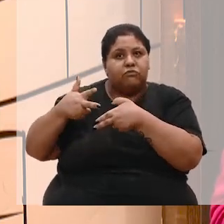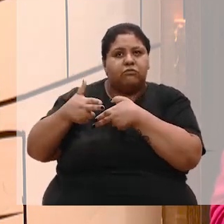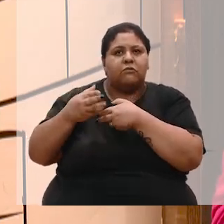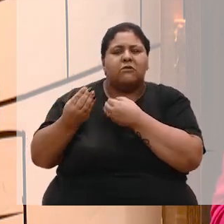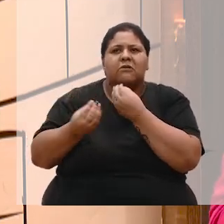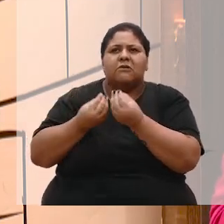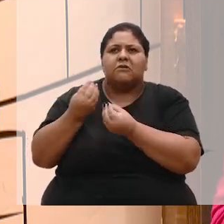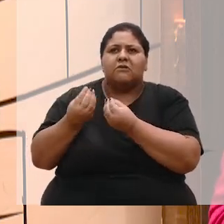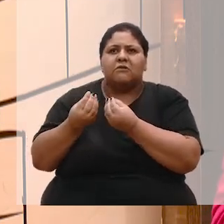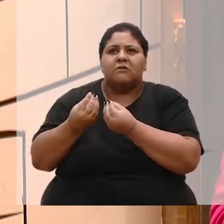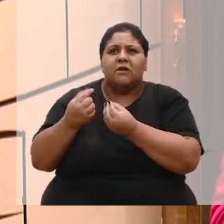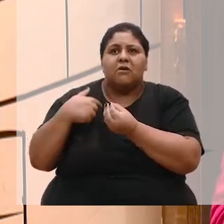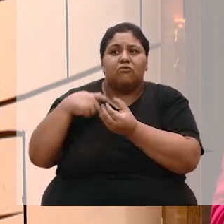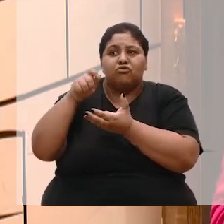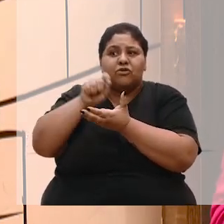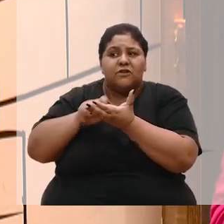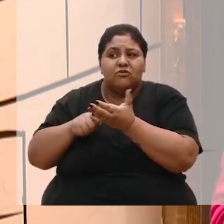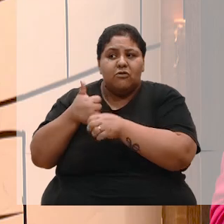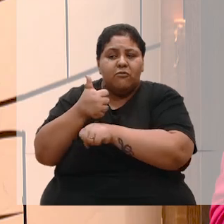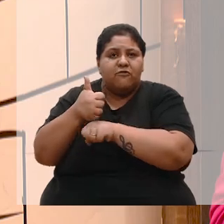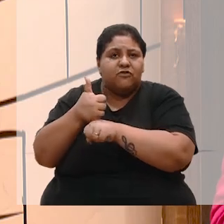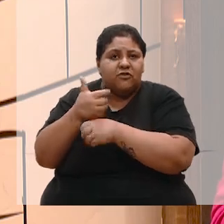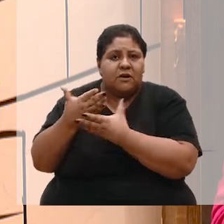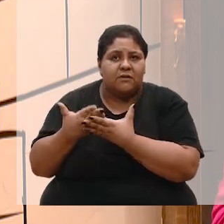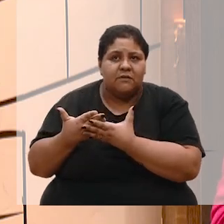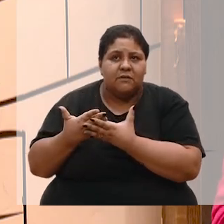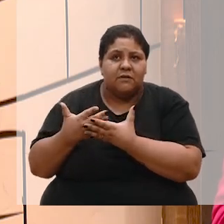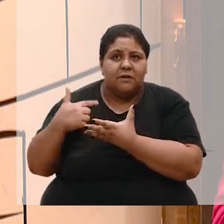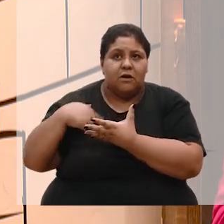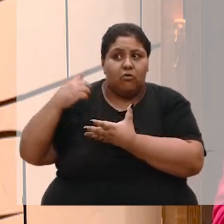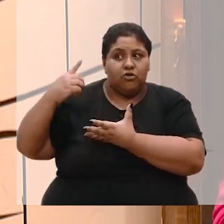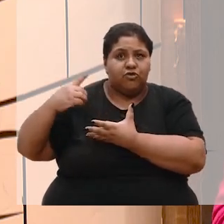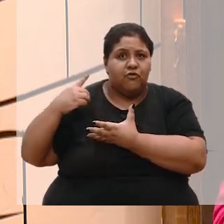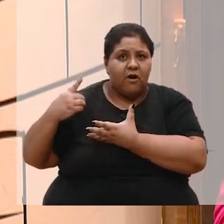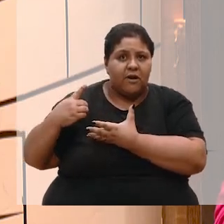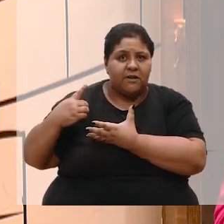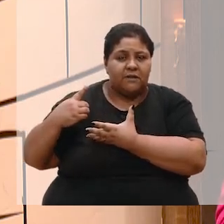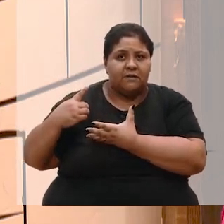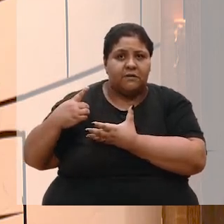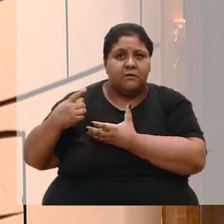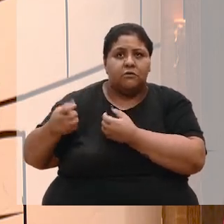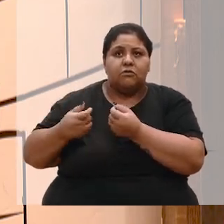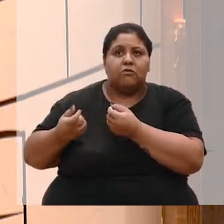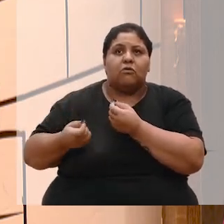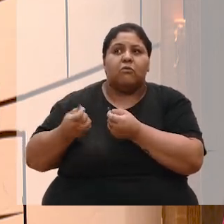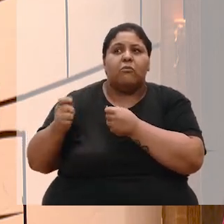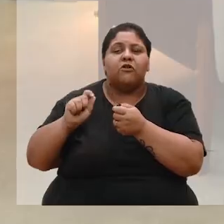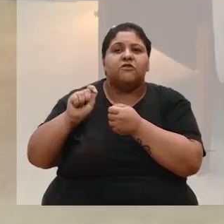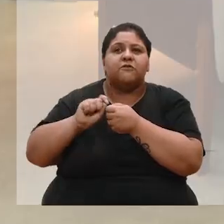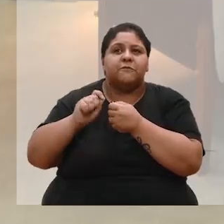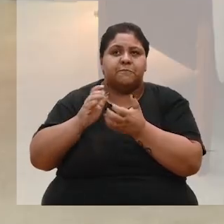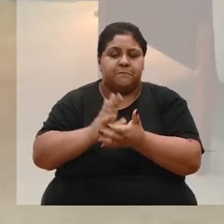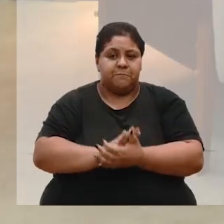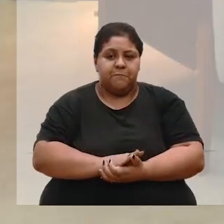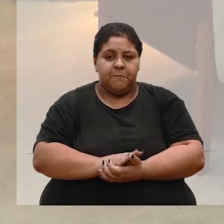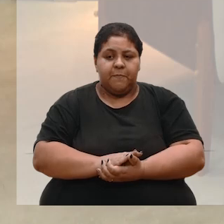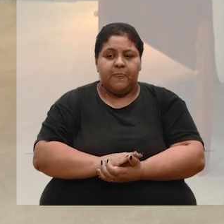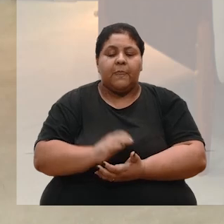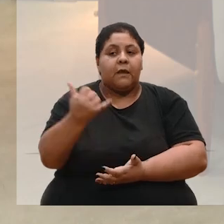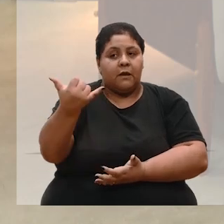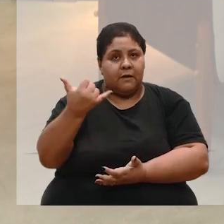mas eu não sou escritora. Eu sou advogada, então o que a gente pode fazer? Daí ela falou assim, não,